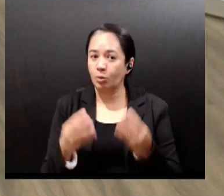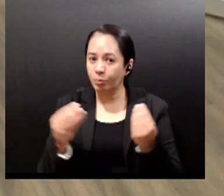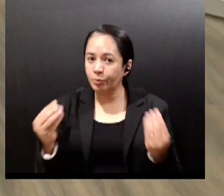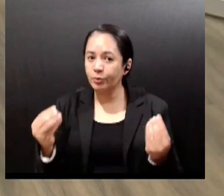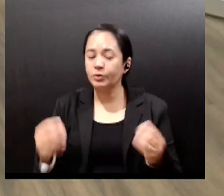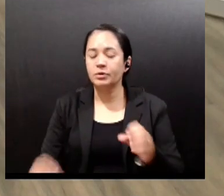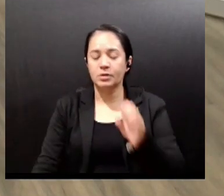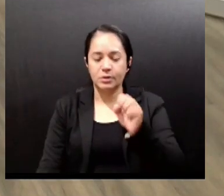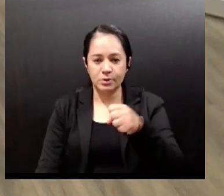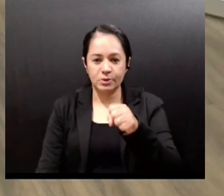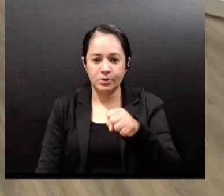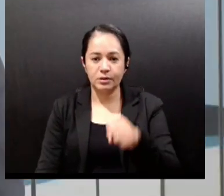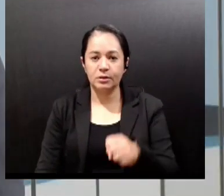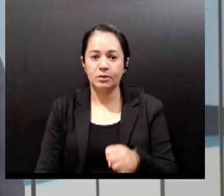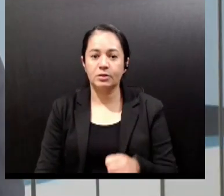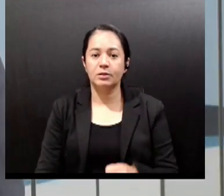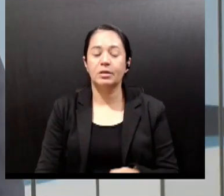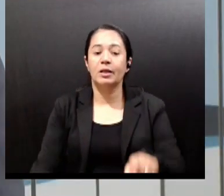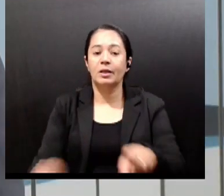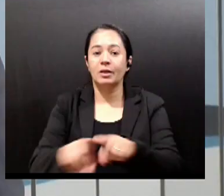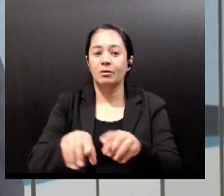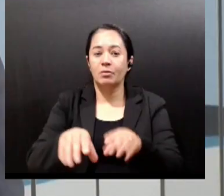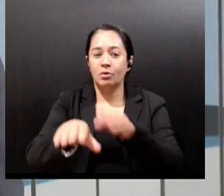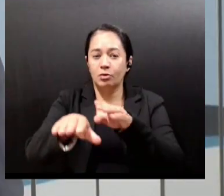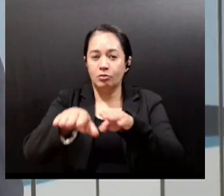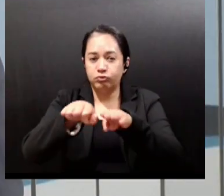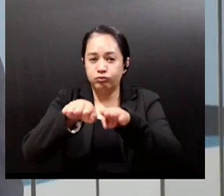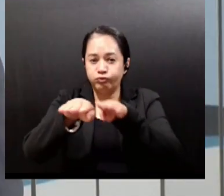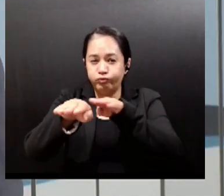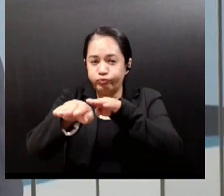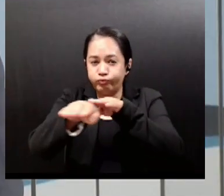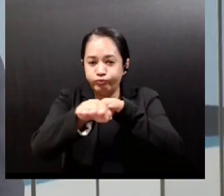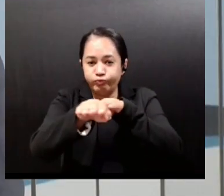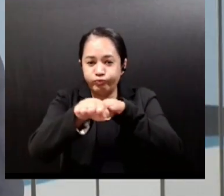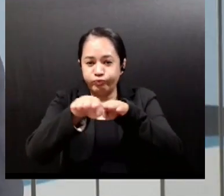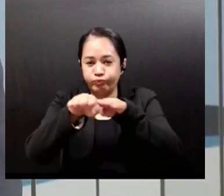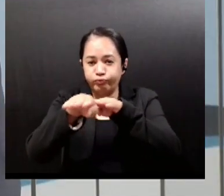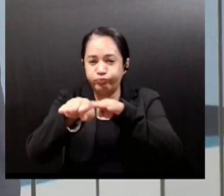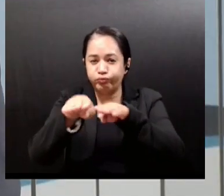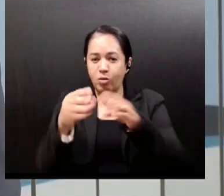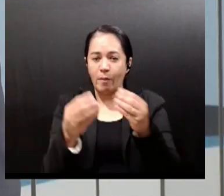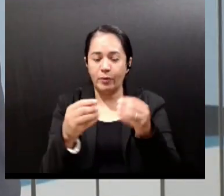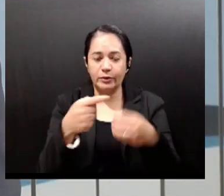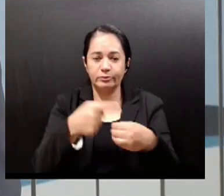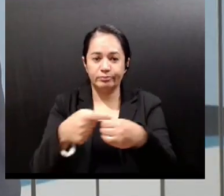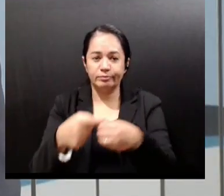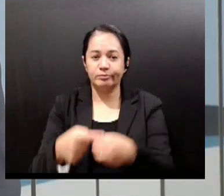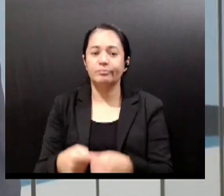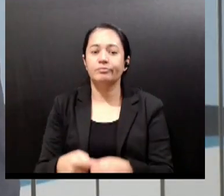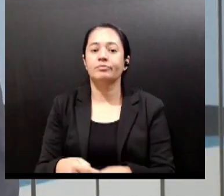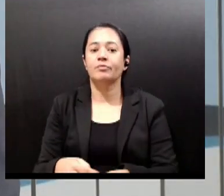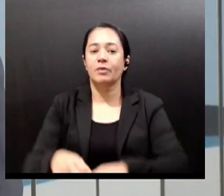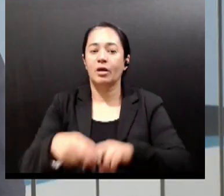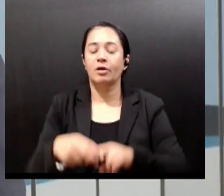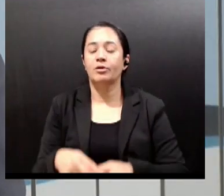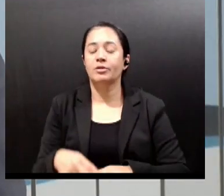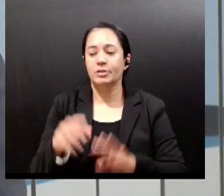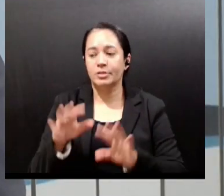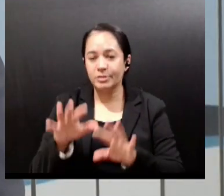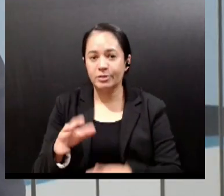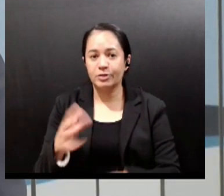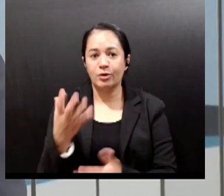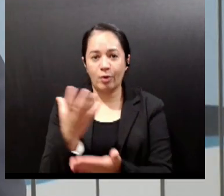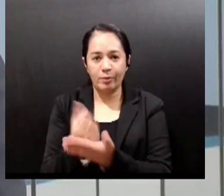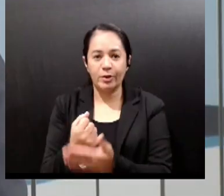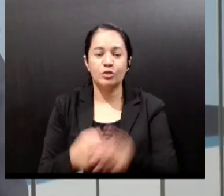E os congestionamentos que tem nas grandes cidades favorecem o uso desse aplicativo, mas aumenta